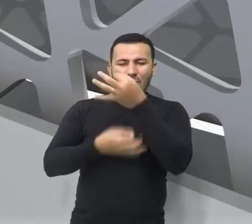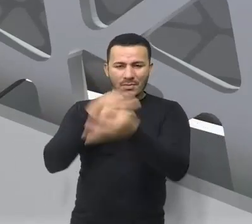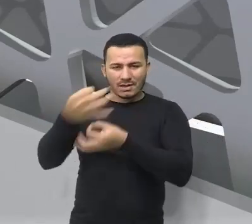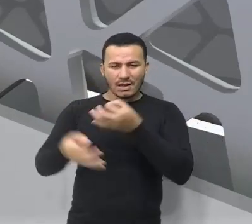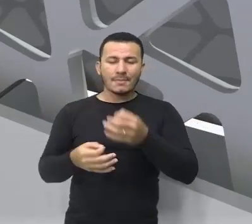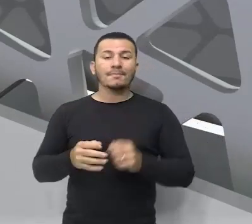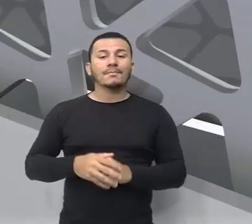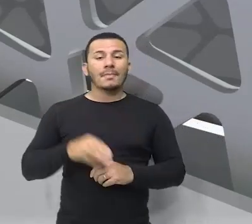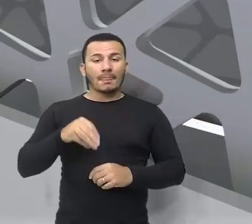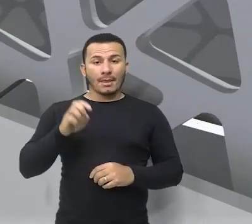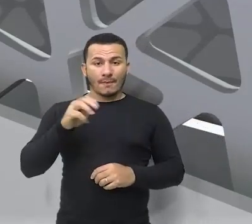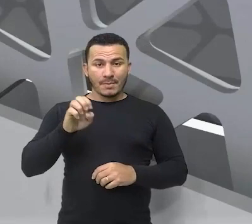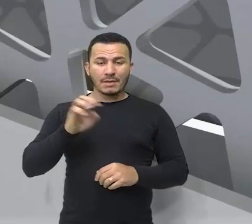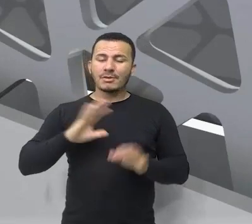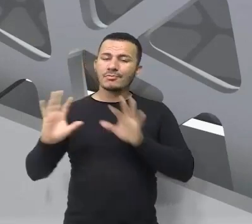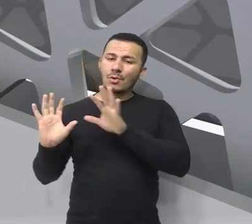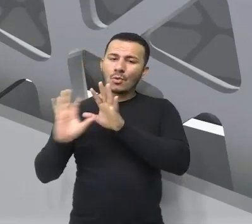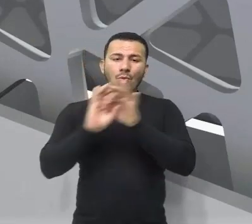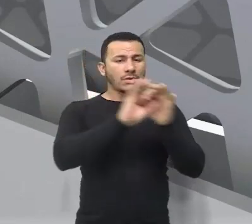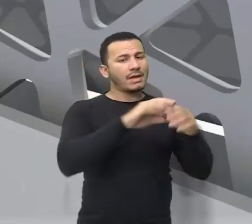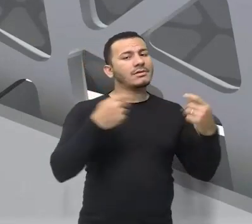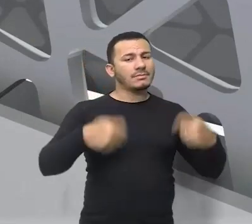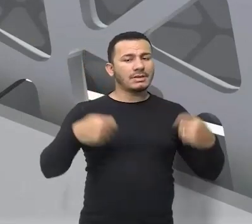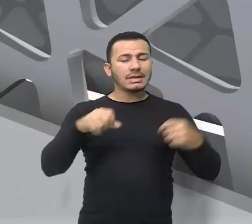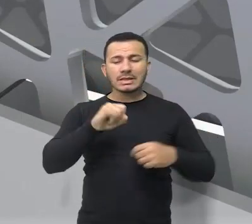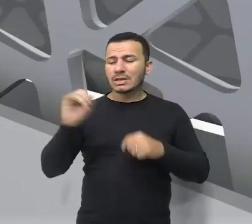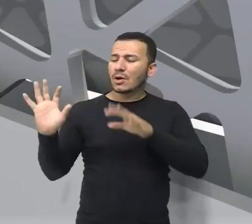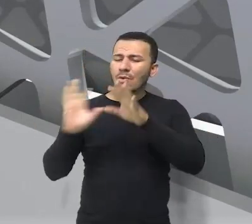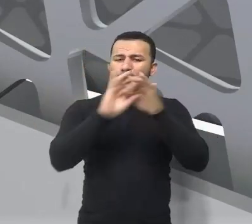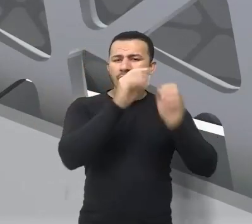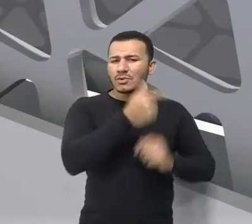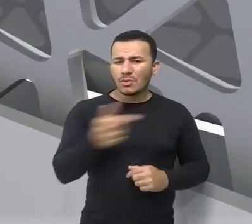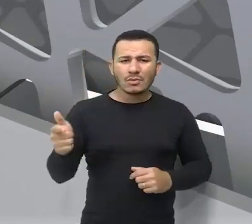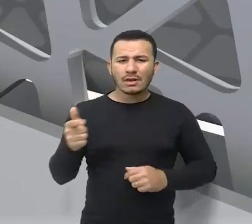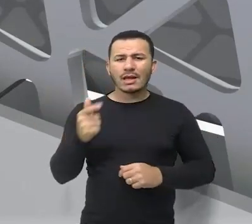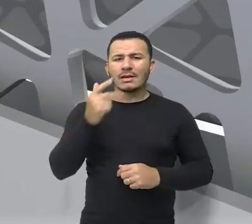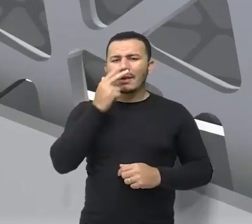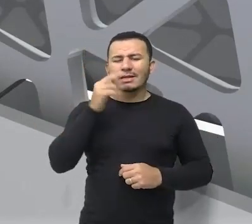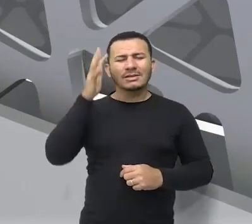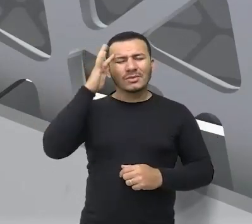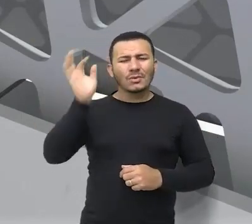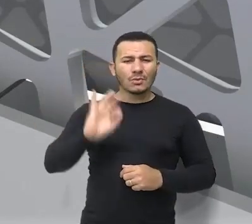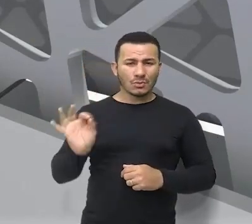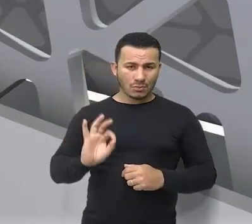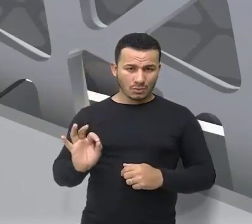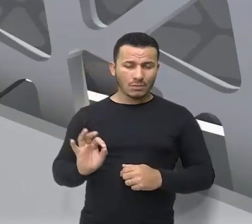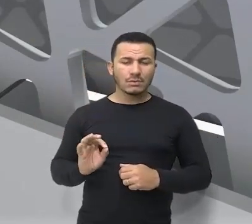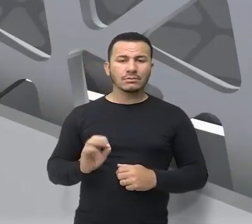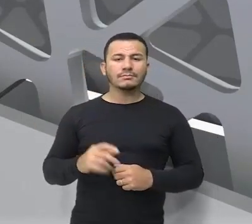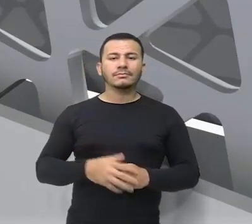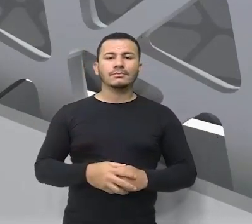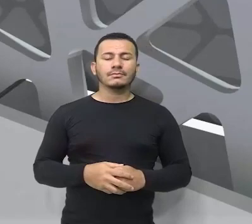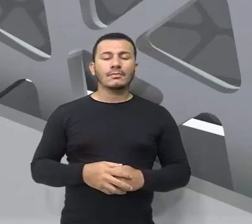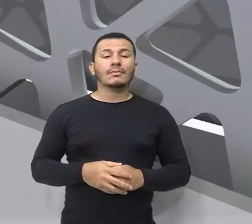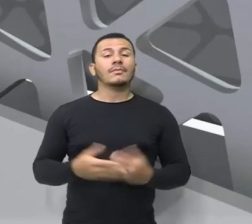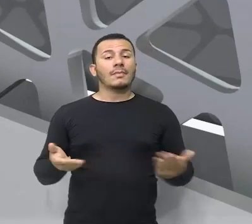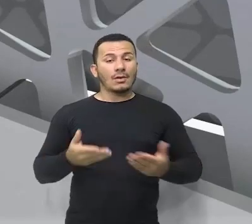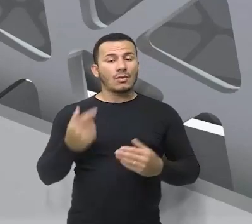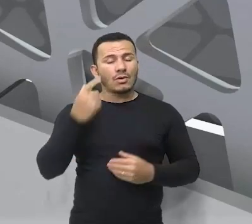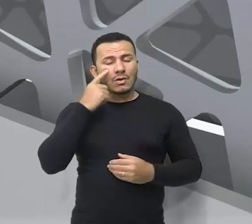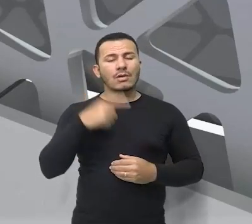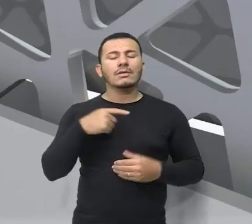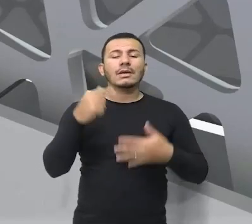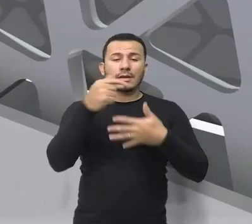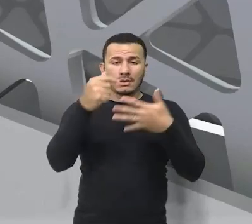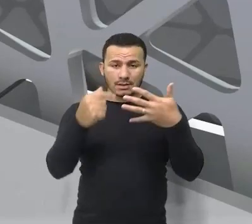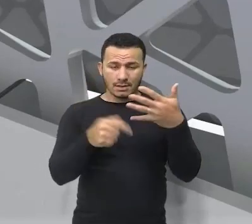ao contexto. Então, se não tiver contexto, a gente não consegue entender, correto? E aí, algumas notas de análise sobre